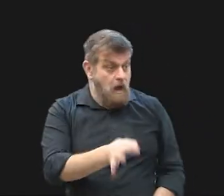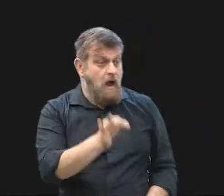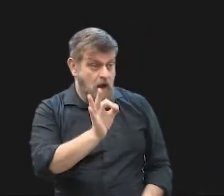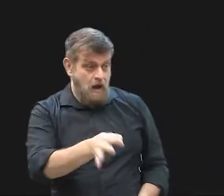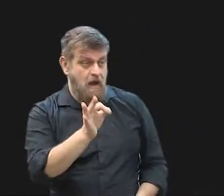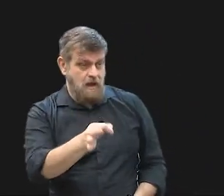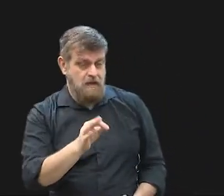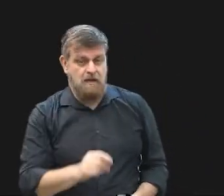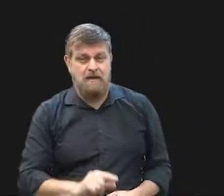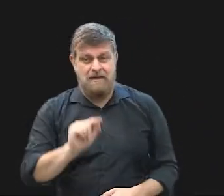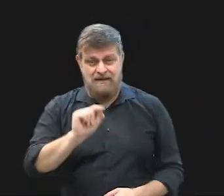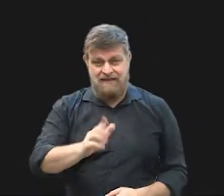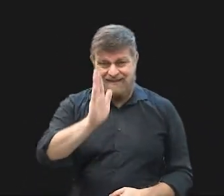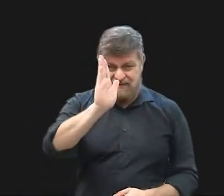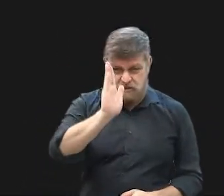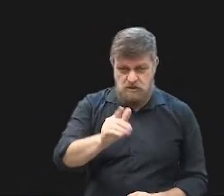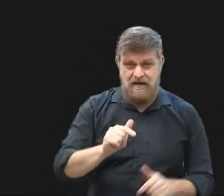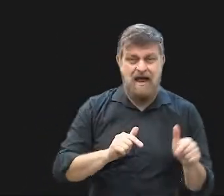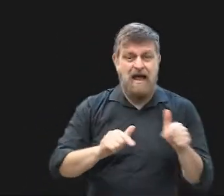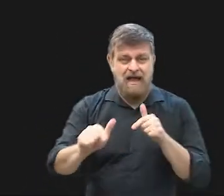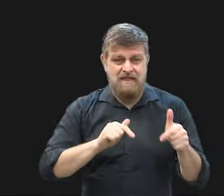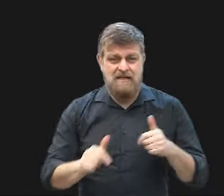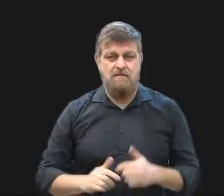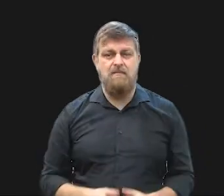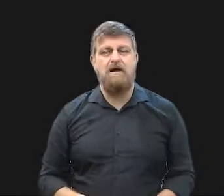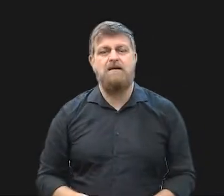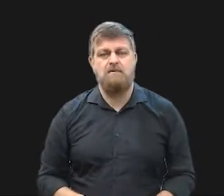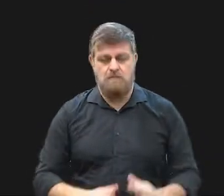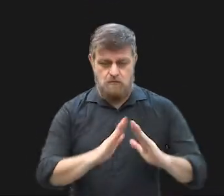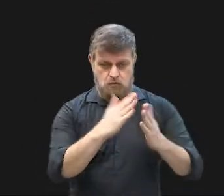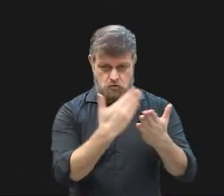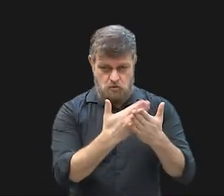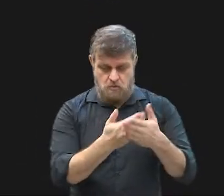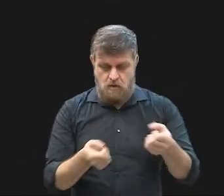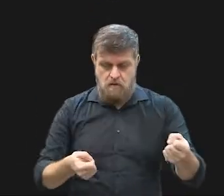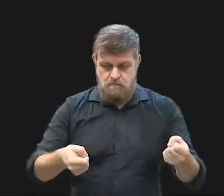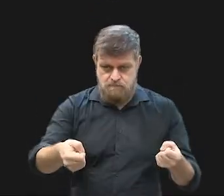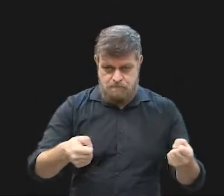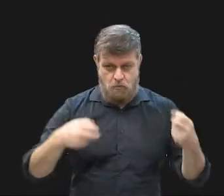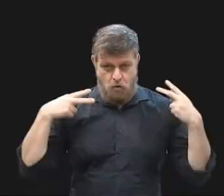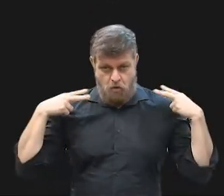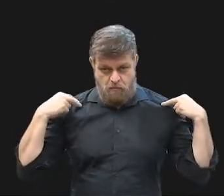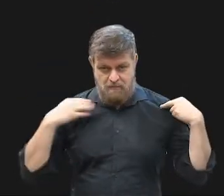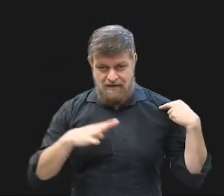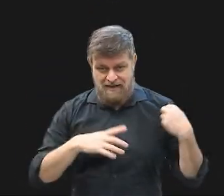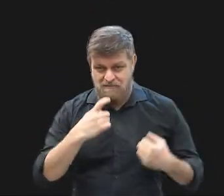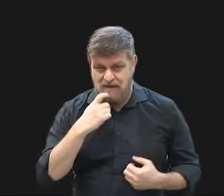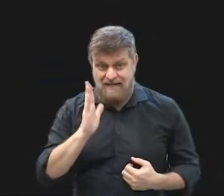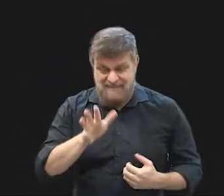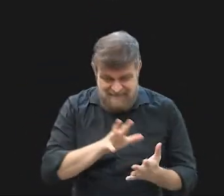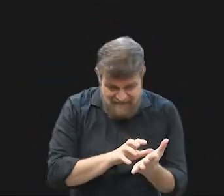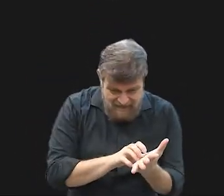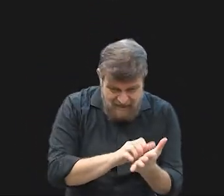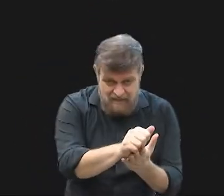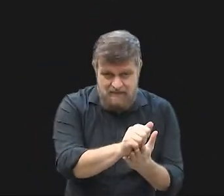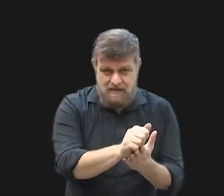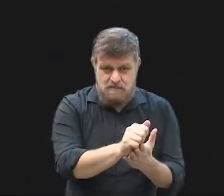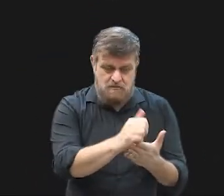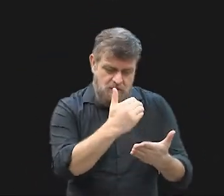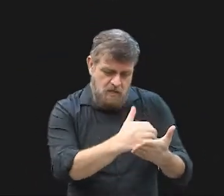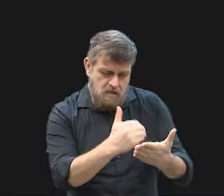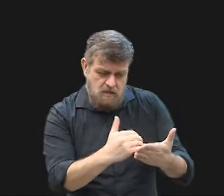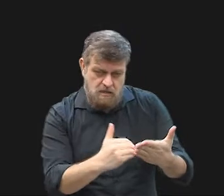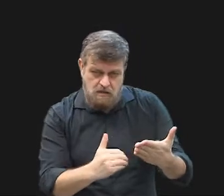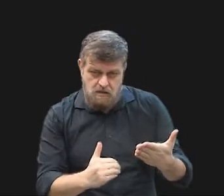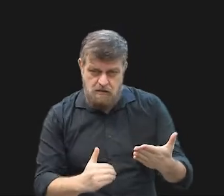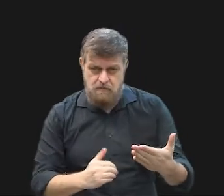já né? Quem faz o transporte escolar no município de Campinas já tem esse cadastro. E aí sentaria